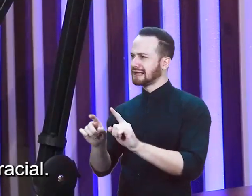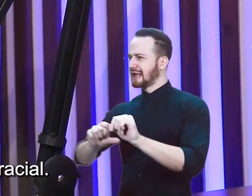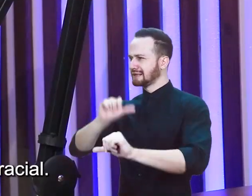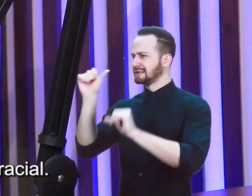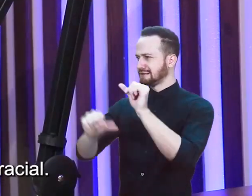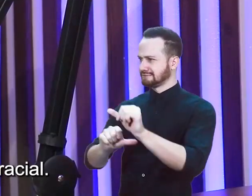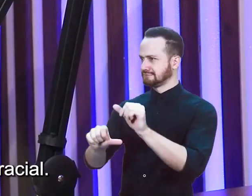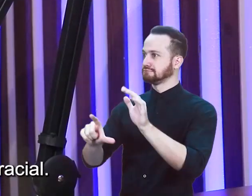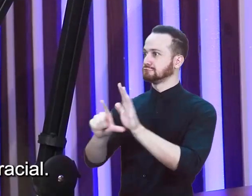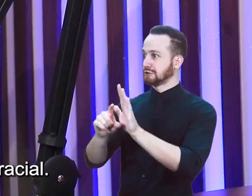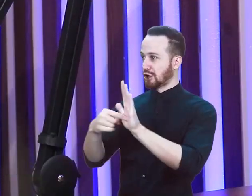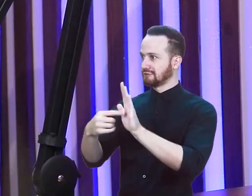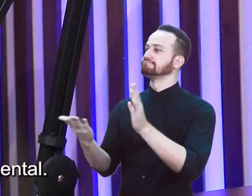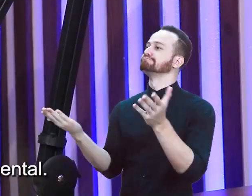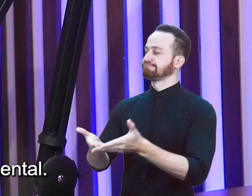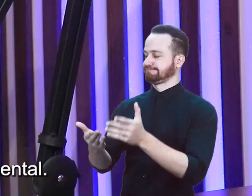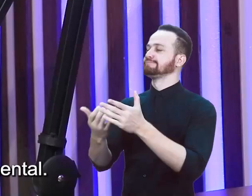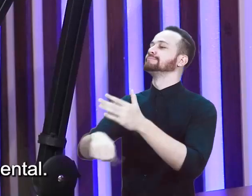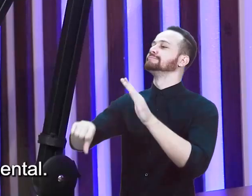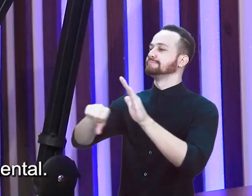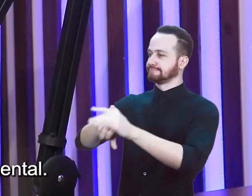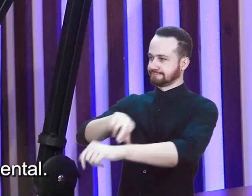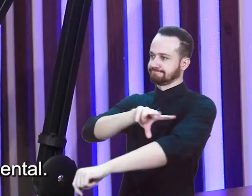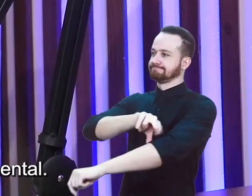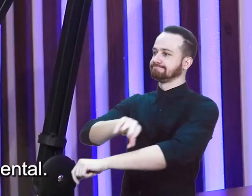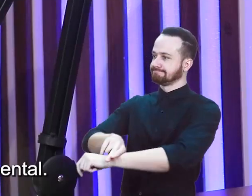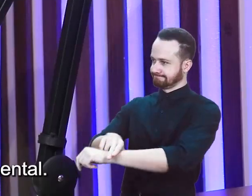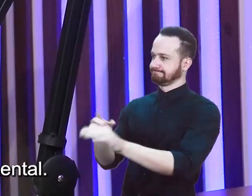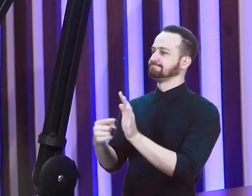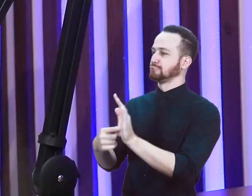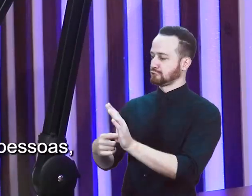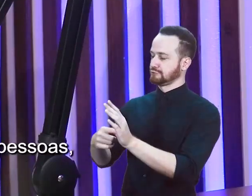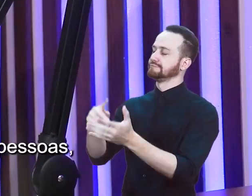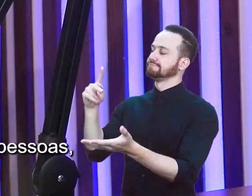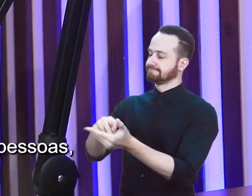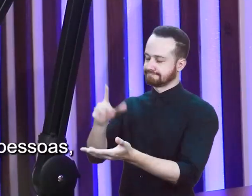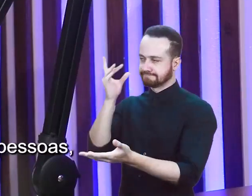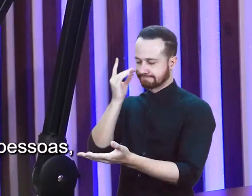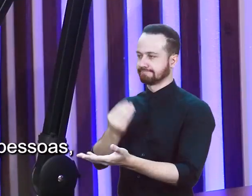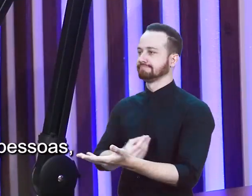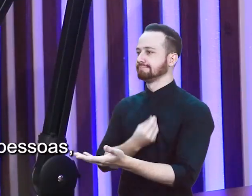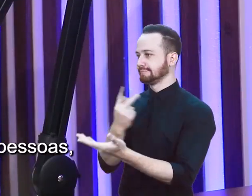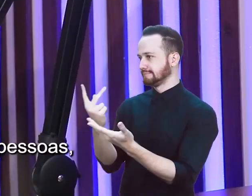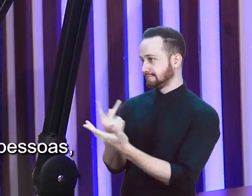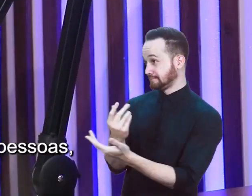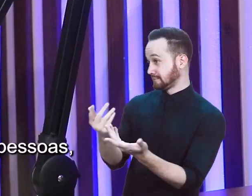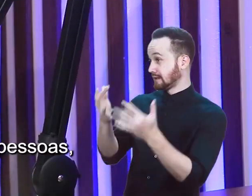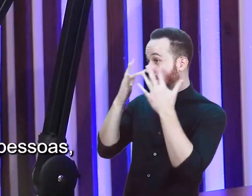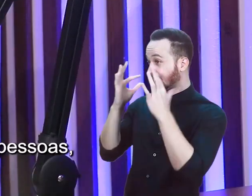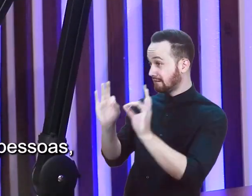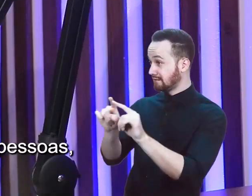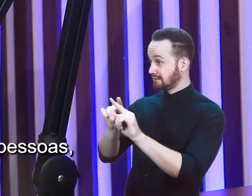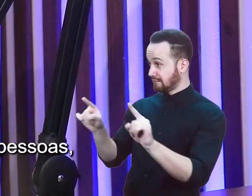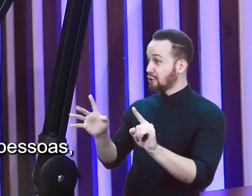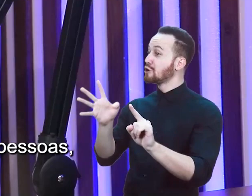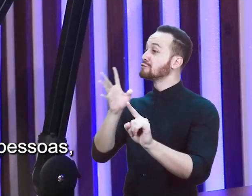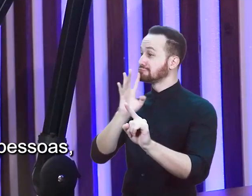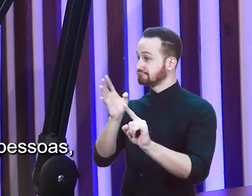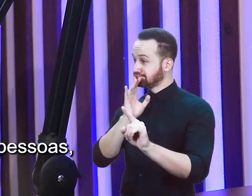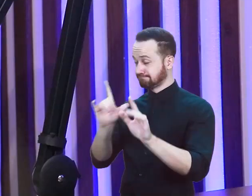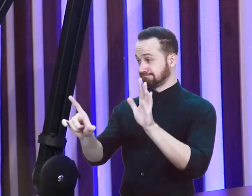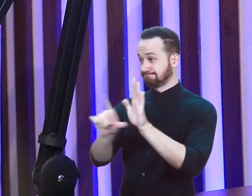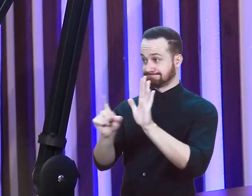alterada para crime racial. Então, trouxe benefício, é fundamental. E eu sempre chamo a atenção das pessoas, conheçam